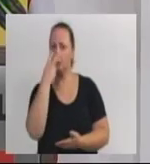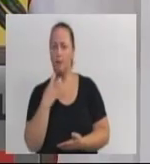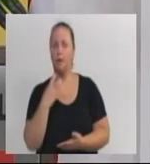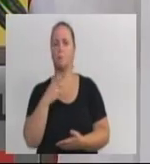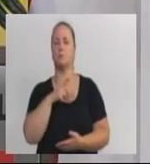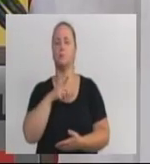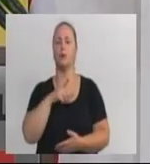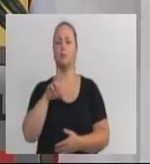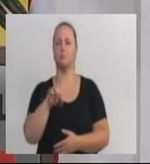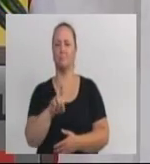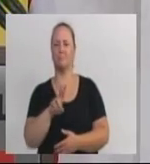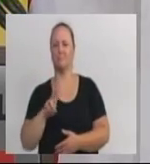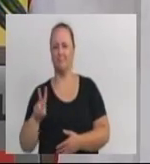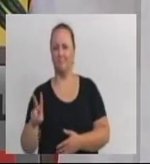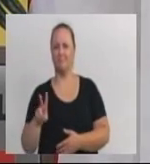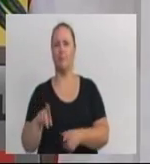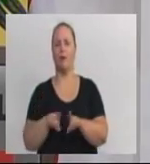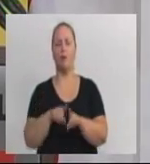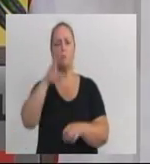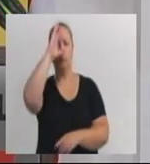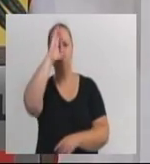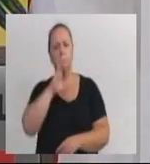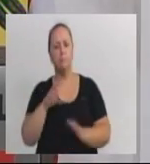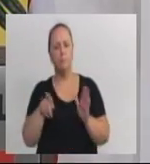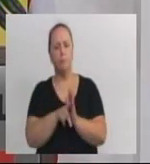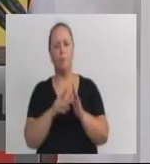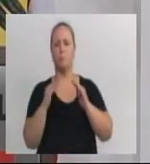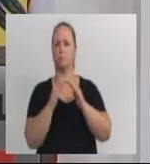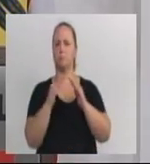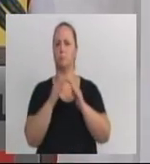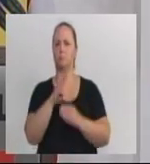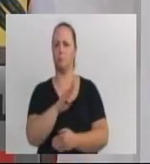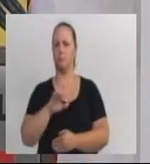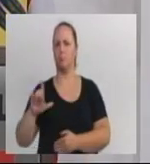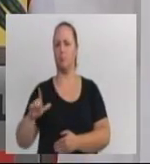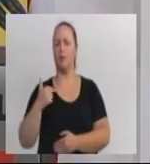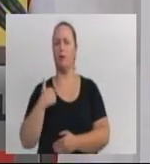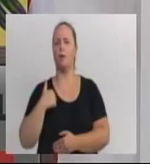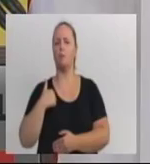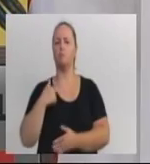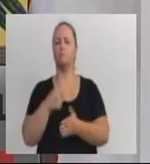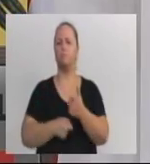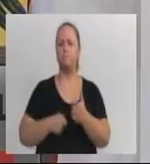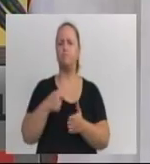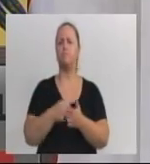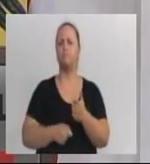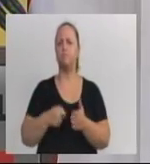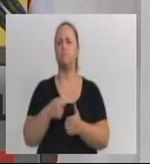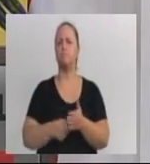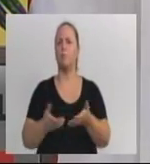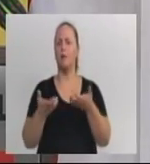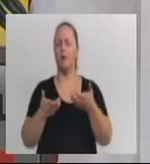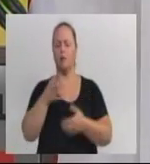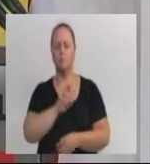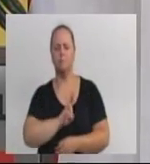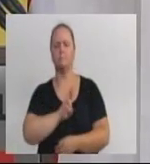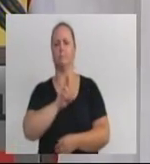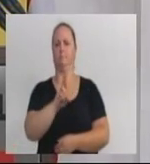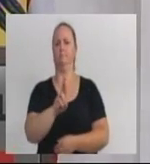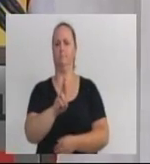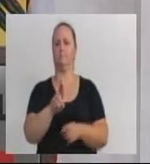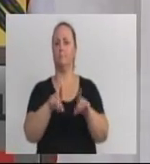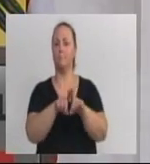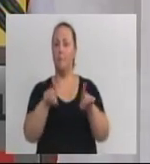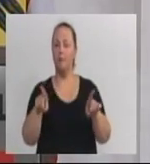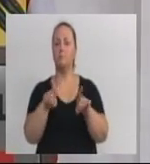deficiente visual, cidadã que sou em Blumenau, tenho buscado muito mais representatividade. Mas há